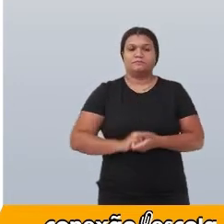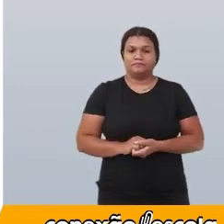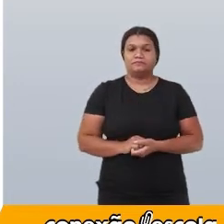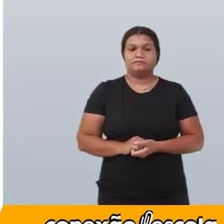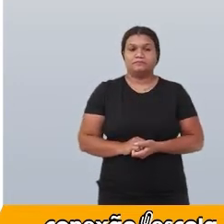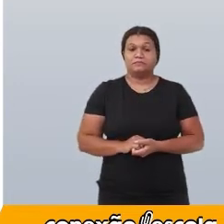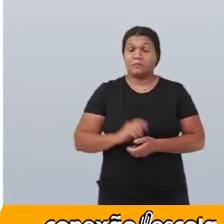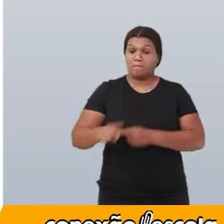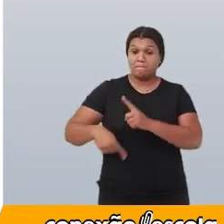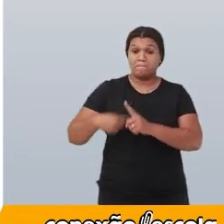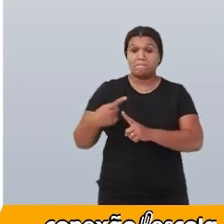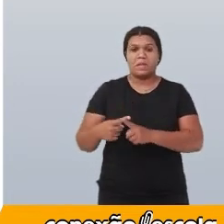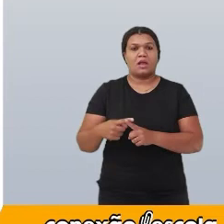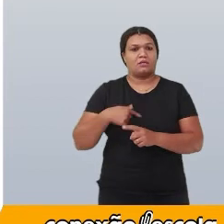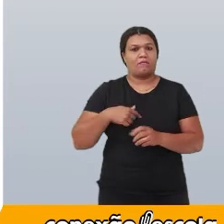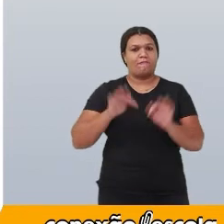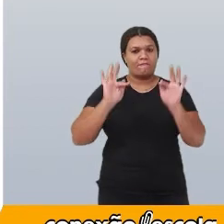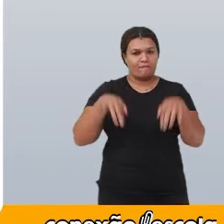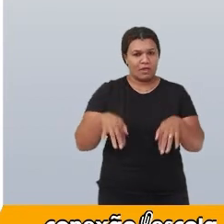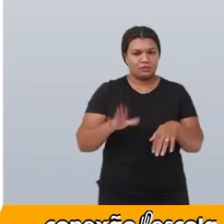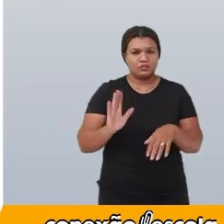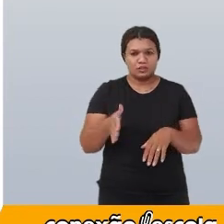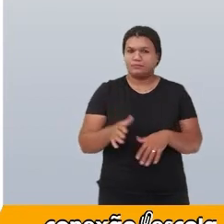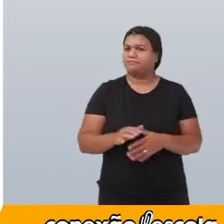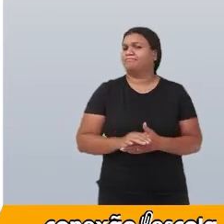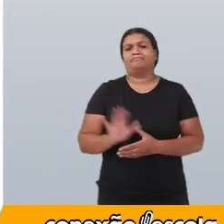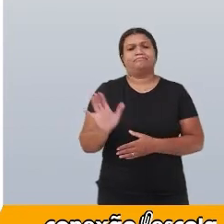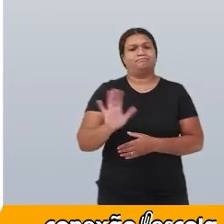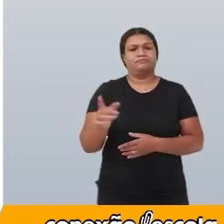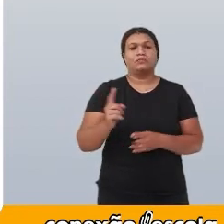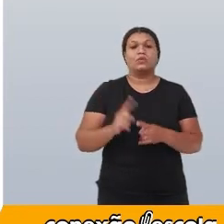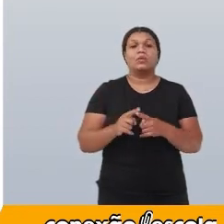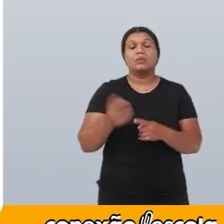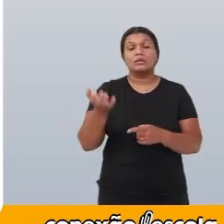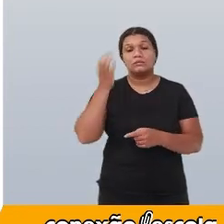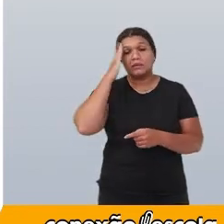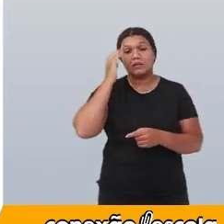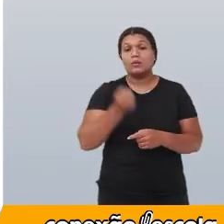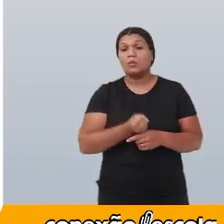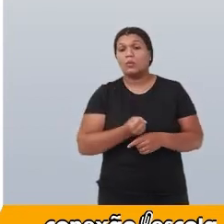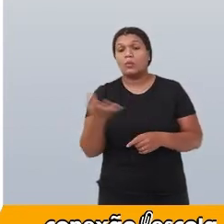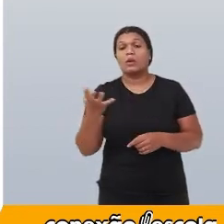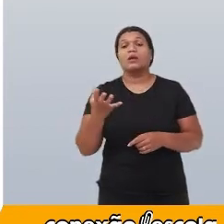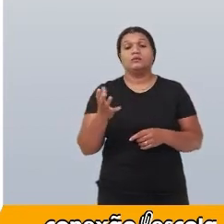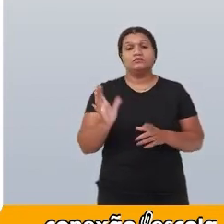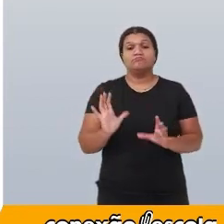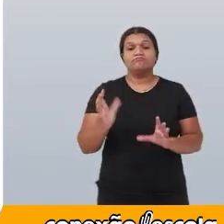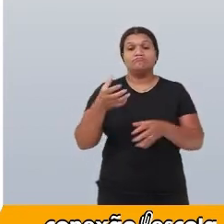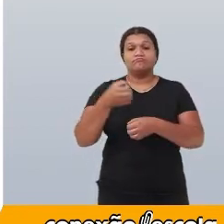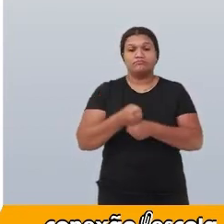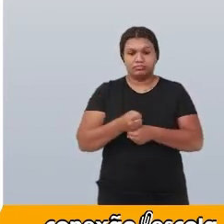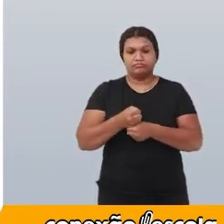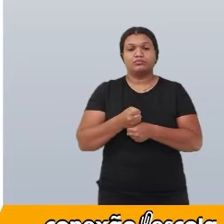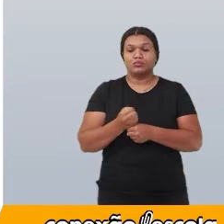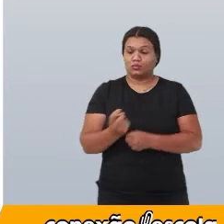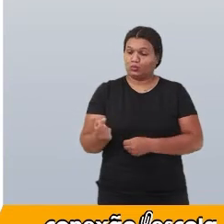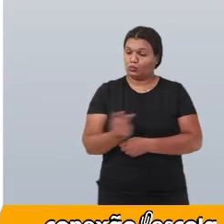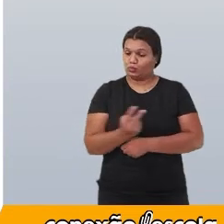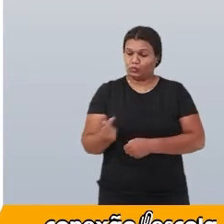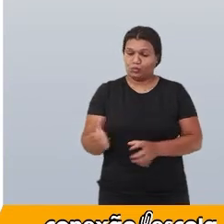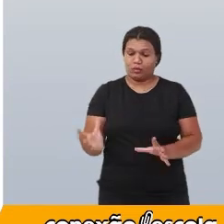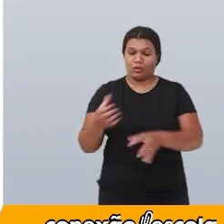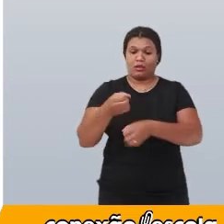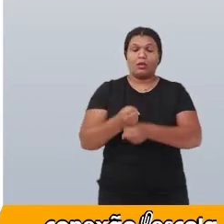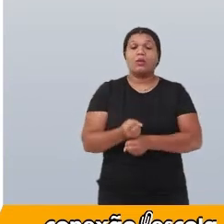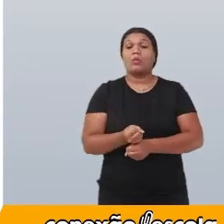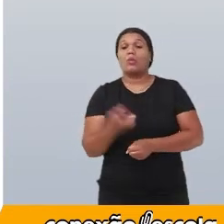R$542,75. Mas a minha conta não acabou, porque eu quero saber qual a quantidade que Paulo e Ana